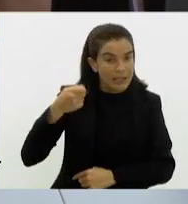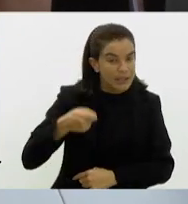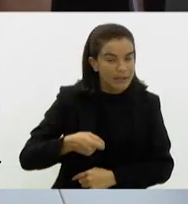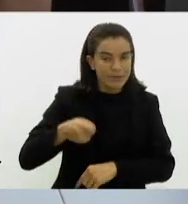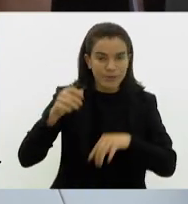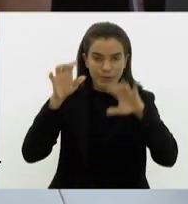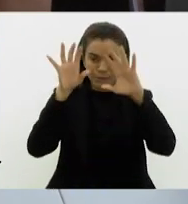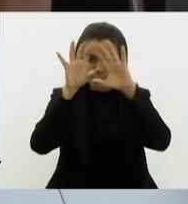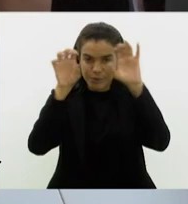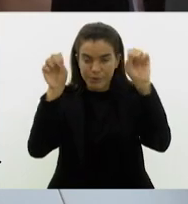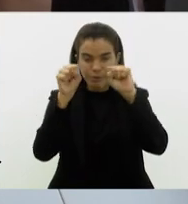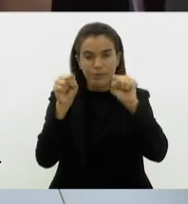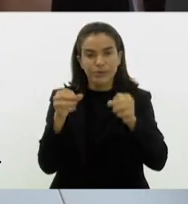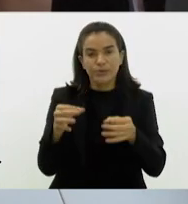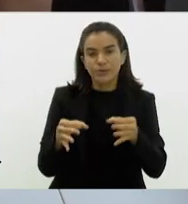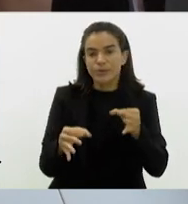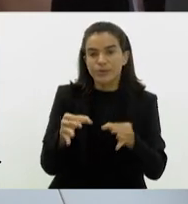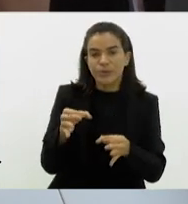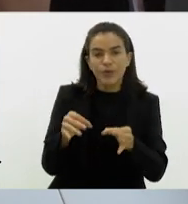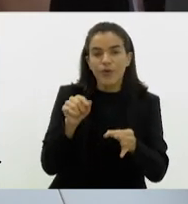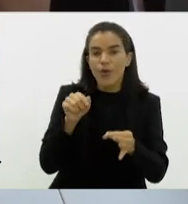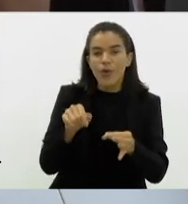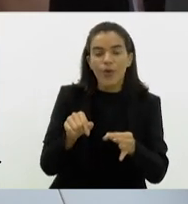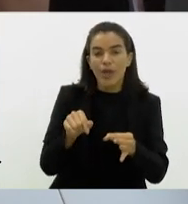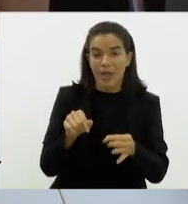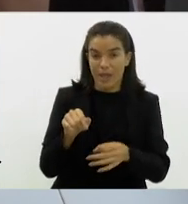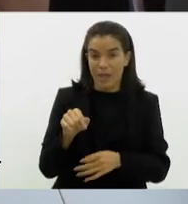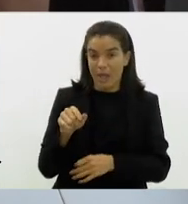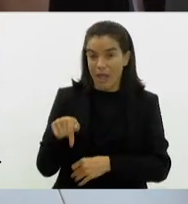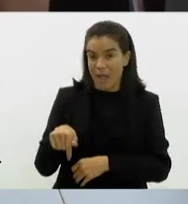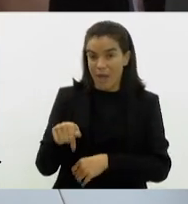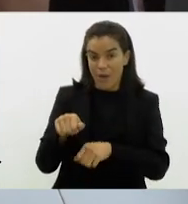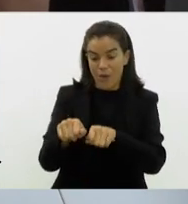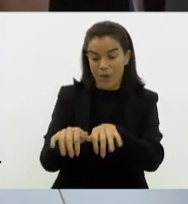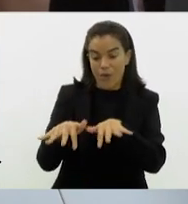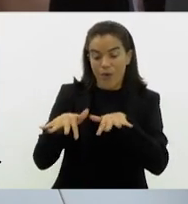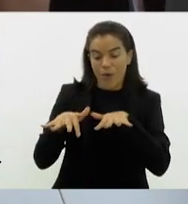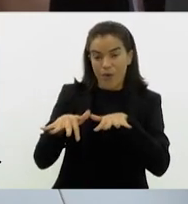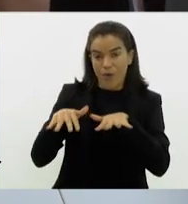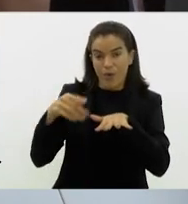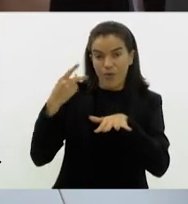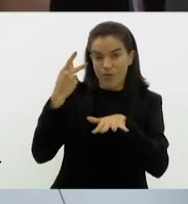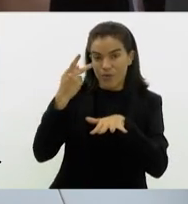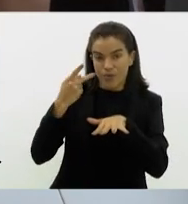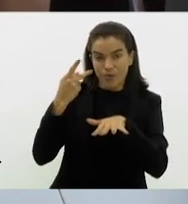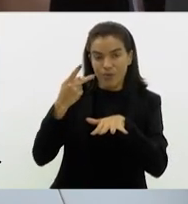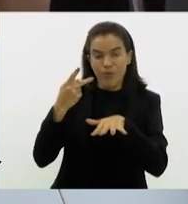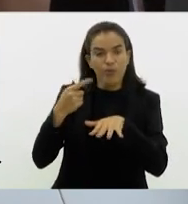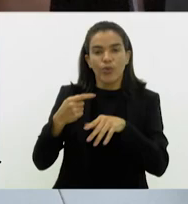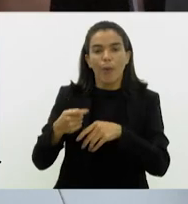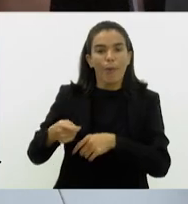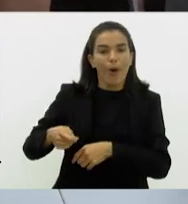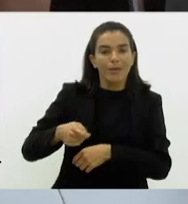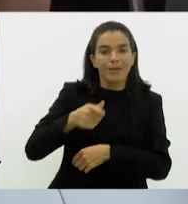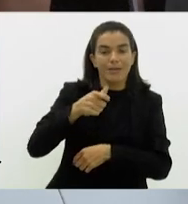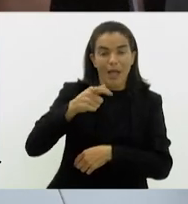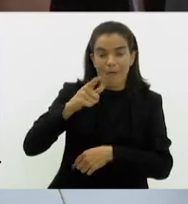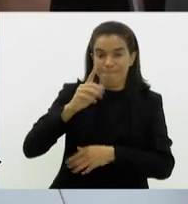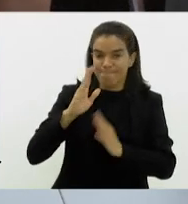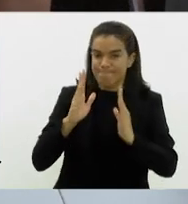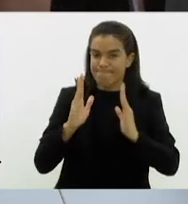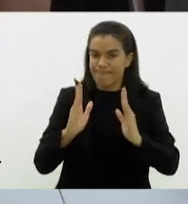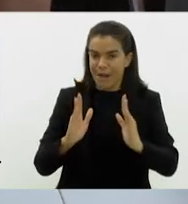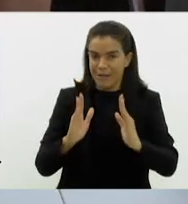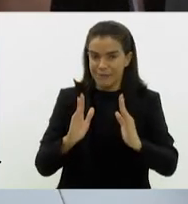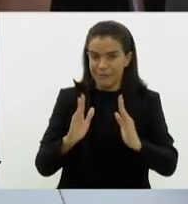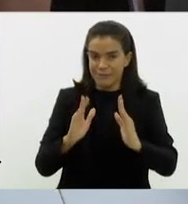de Justiça foi de que o Parlamento não pode dar prazo para o Executivo. E se isso estiver no bojo